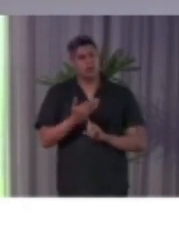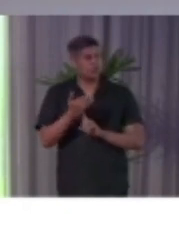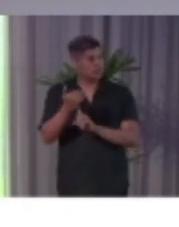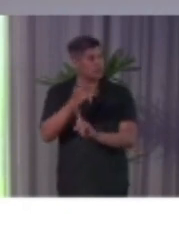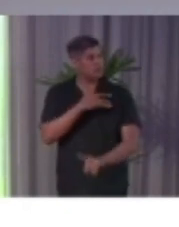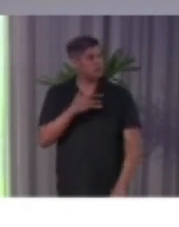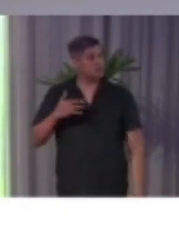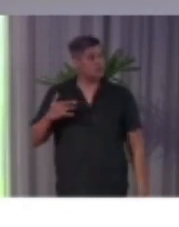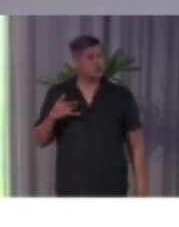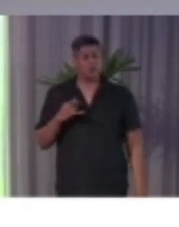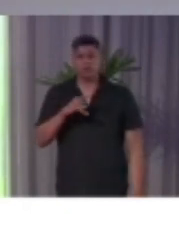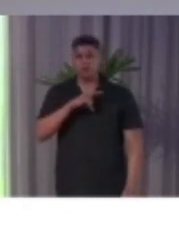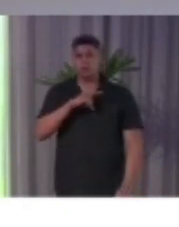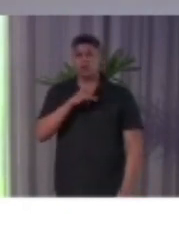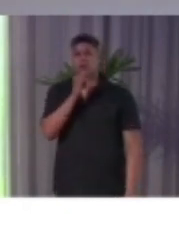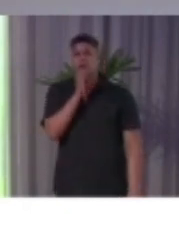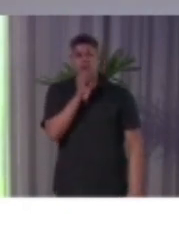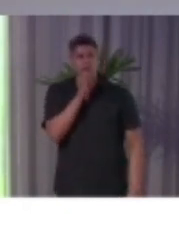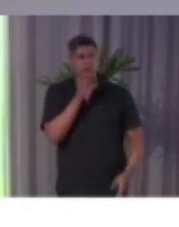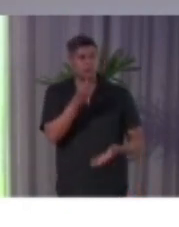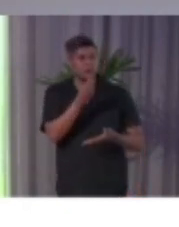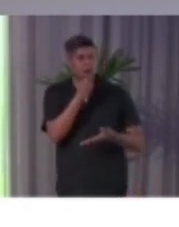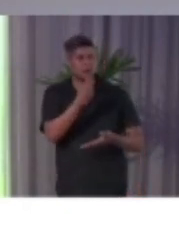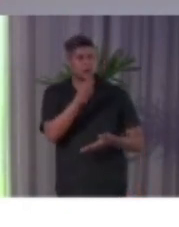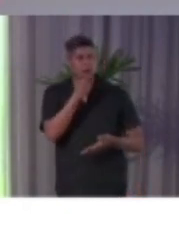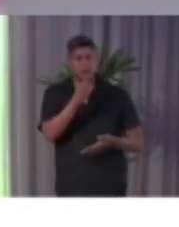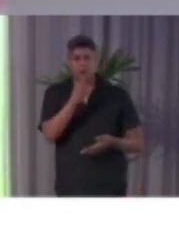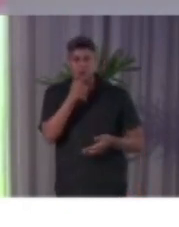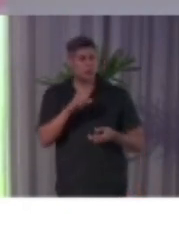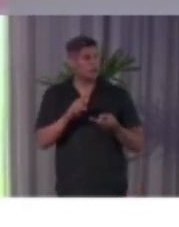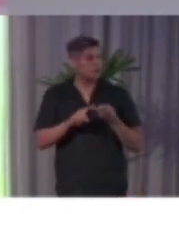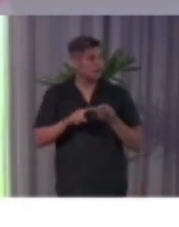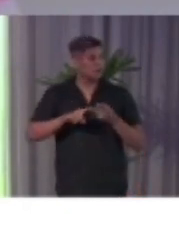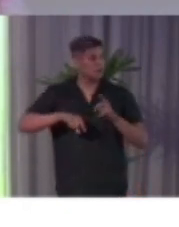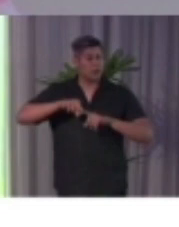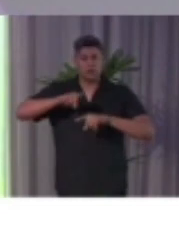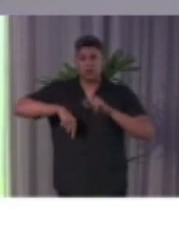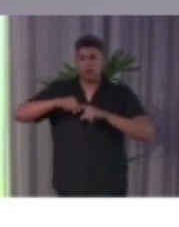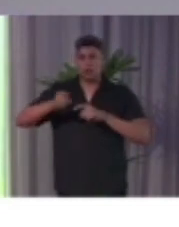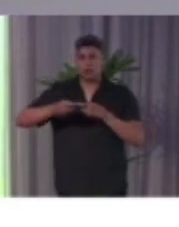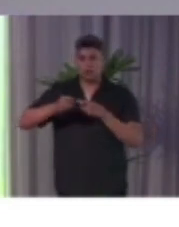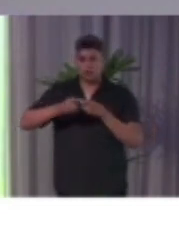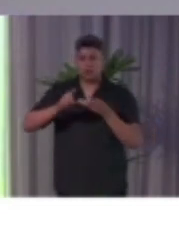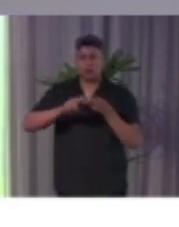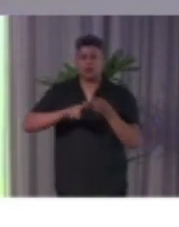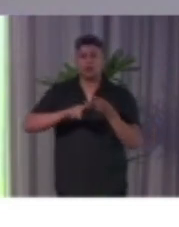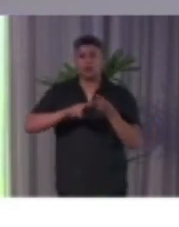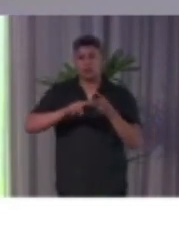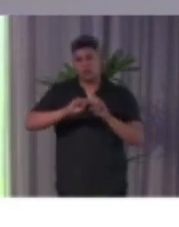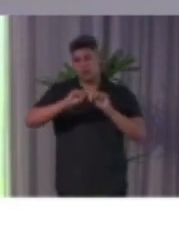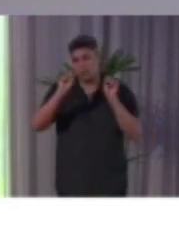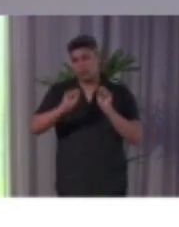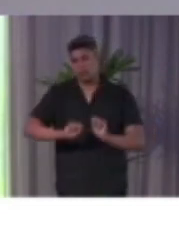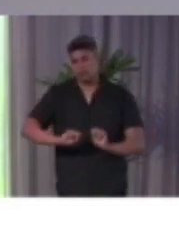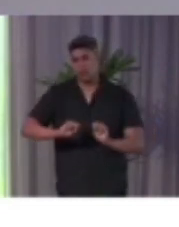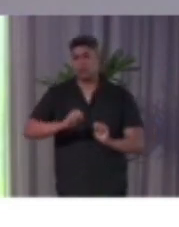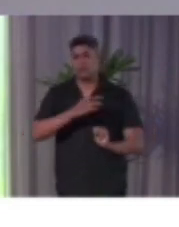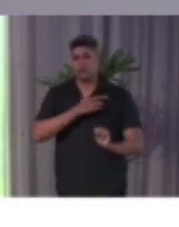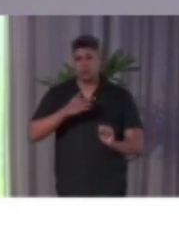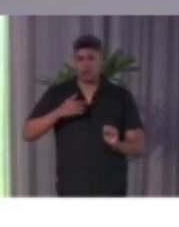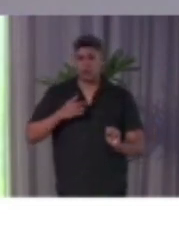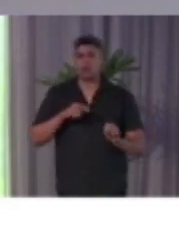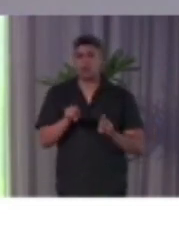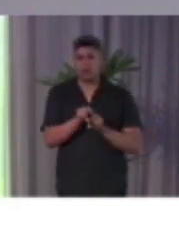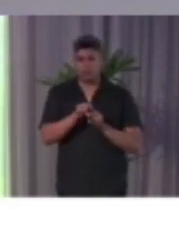a gente tem como exemplos os medicamentos, os dispositivos médicos, os próprios sistemas de saúde e produtos biológicos.